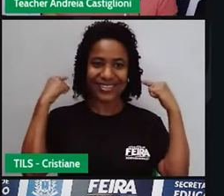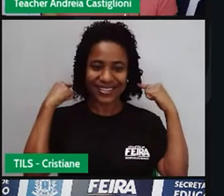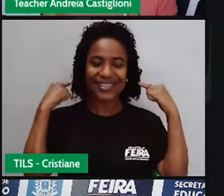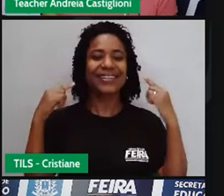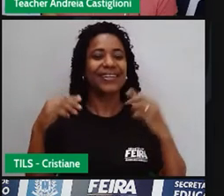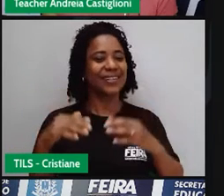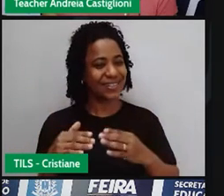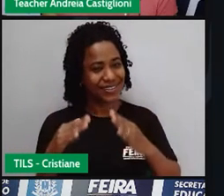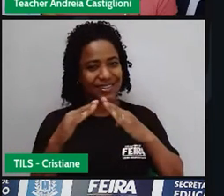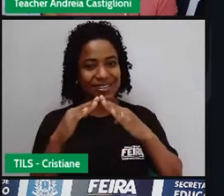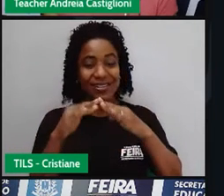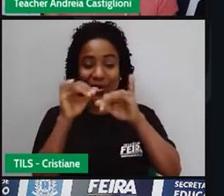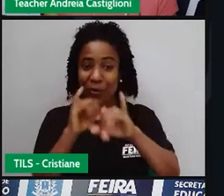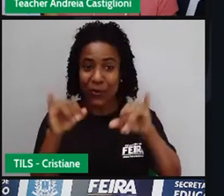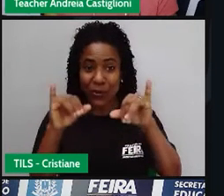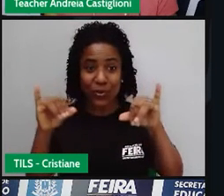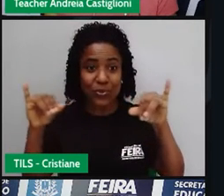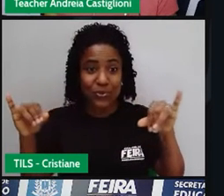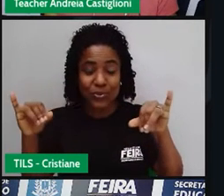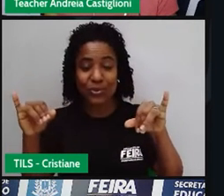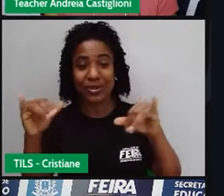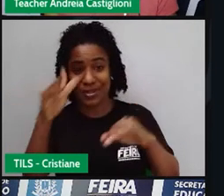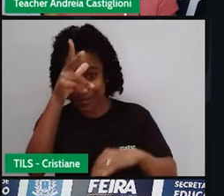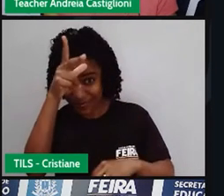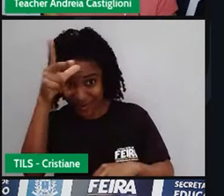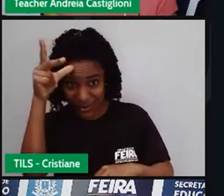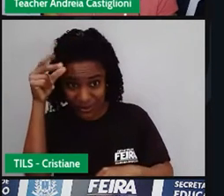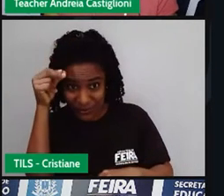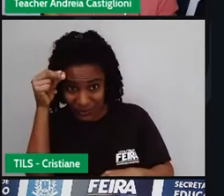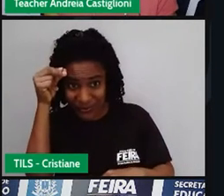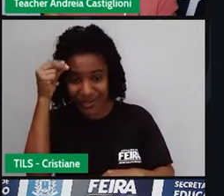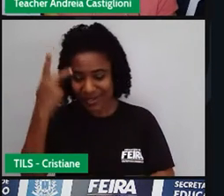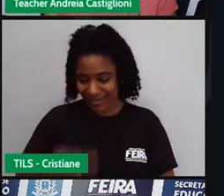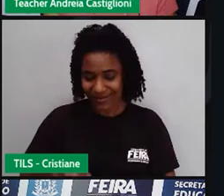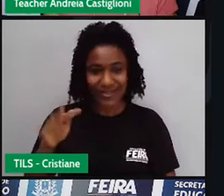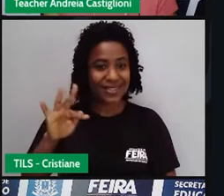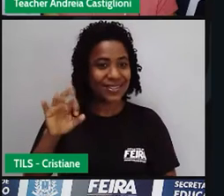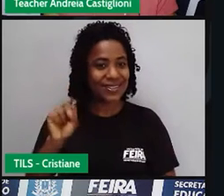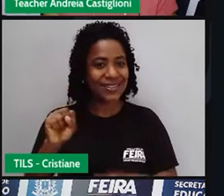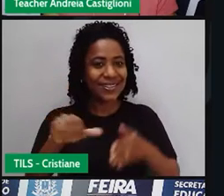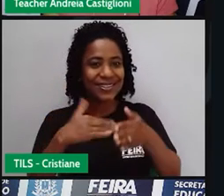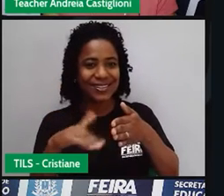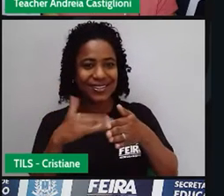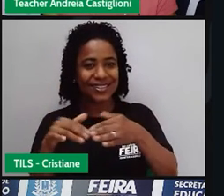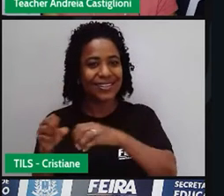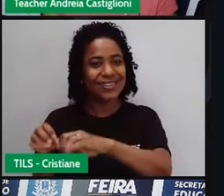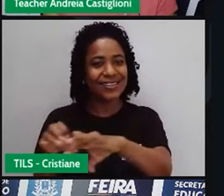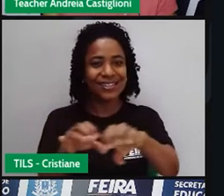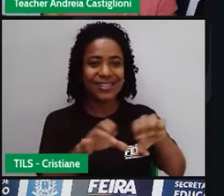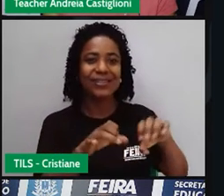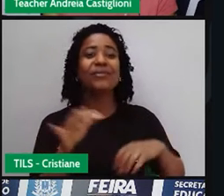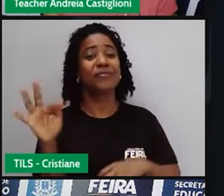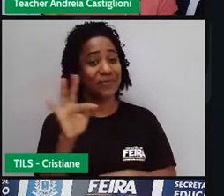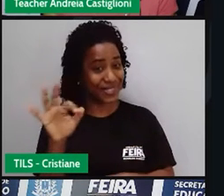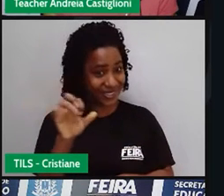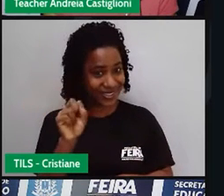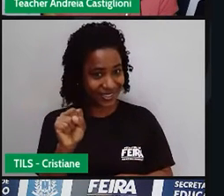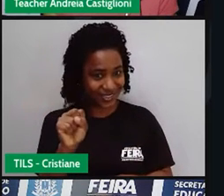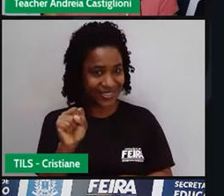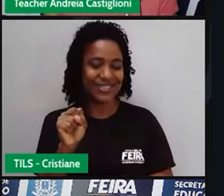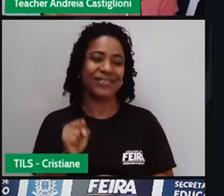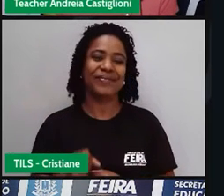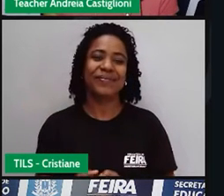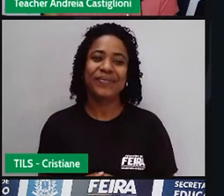mesmas vou tomar a Prefeitura Municipal de Educação de Feira de Santana e da Secretaria de Educação de Feira de Santana